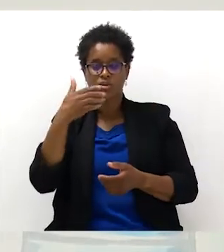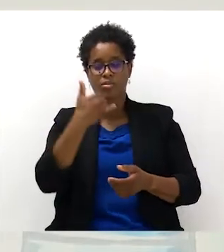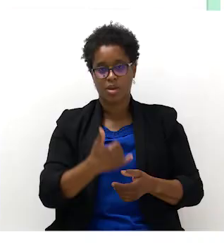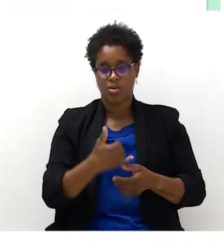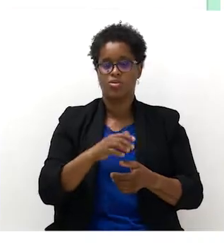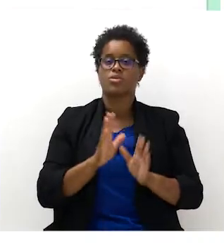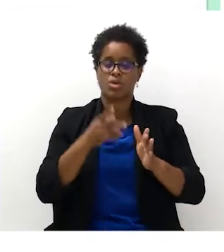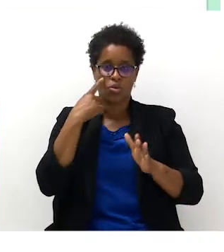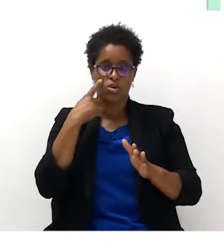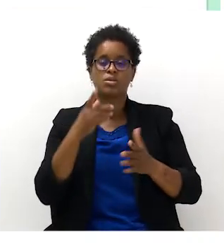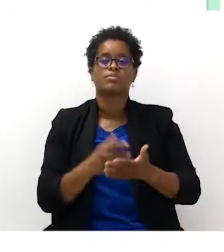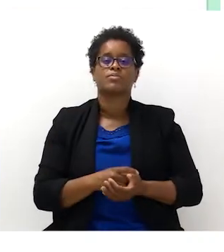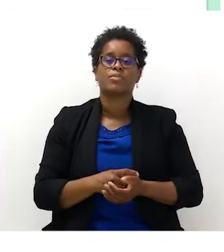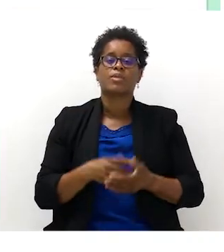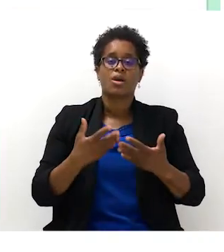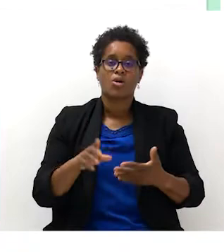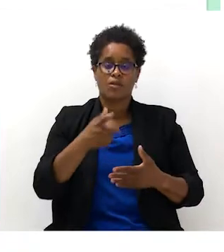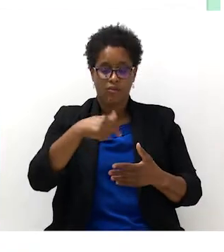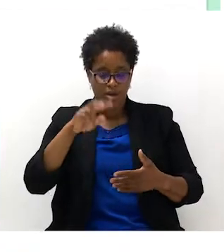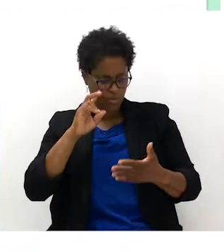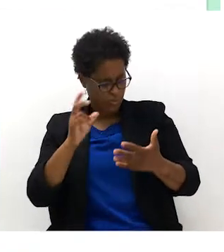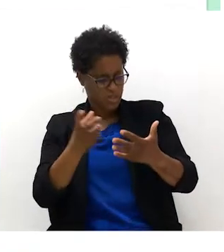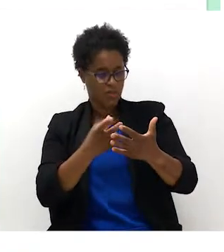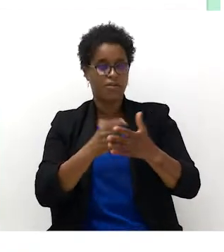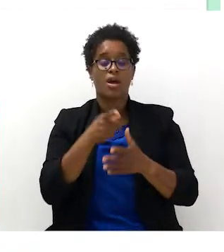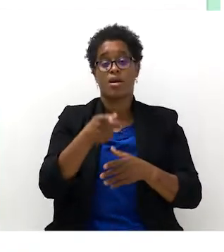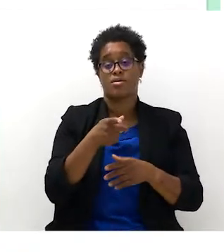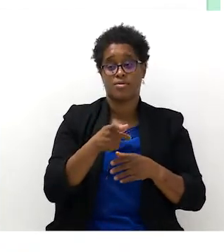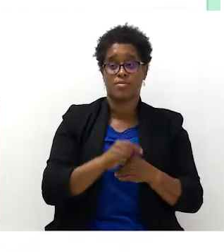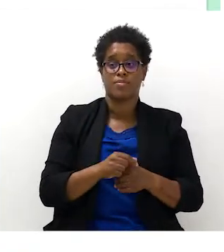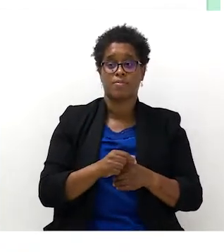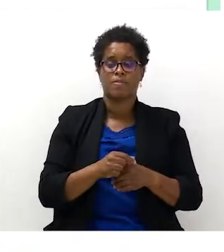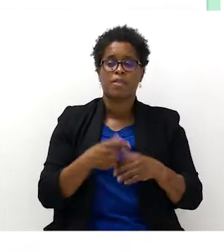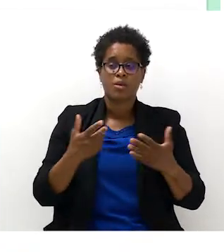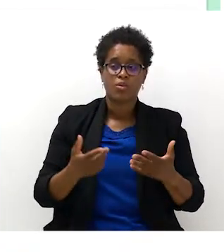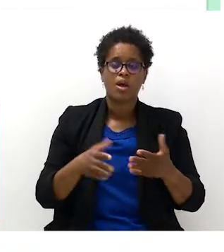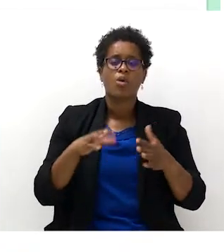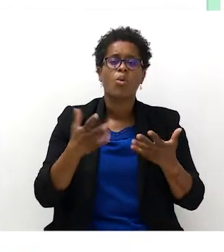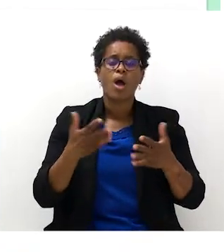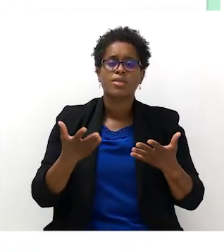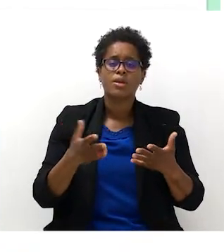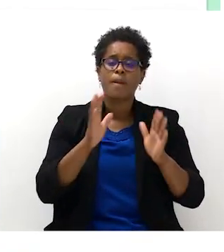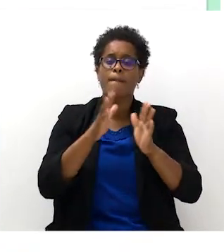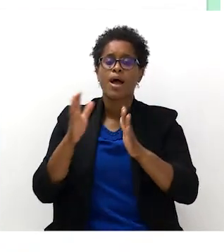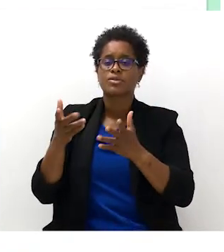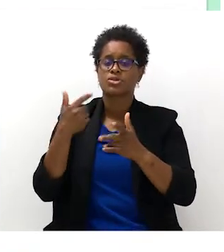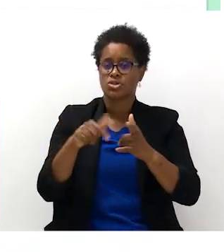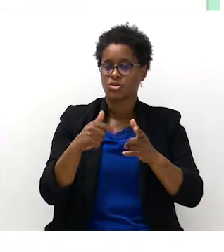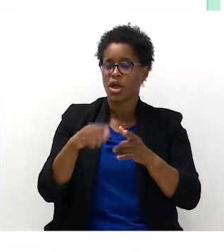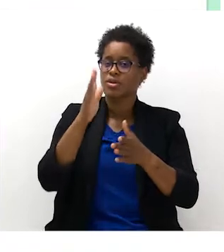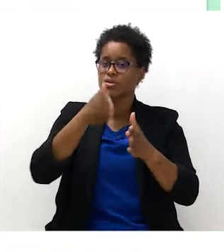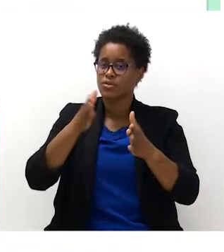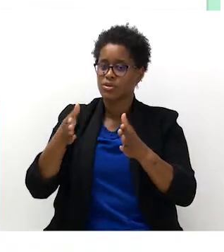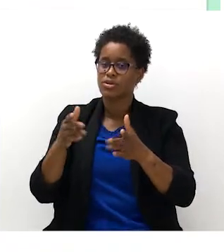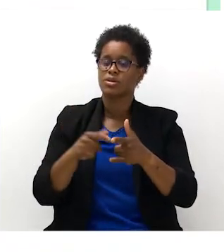Já conhecem. Agora, vamos observar. Aqui, em quantas partes está